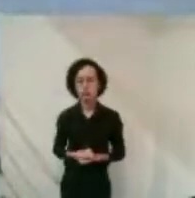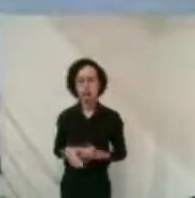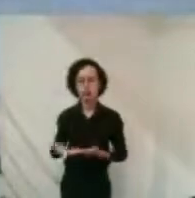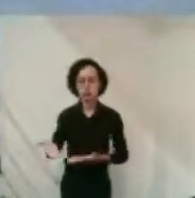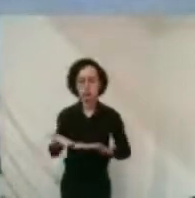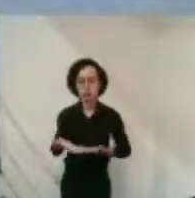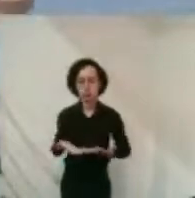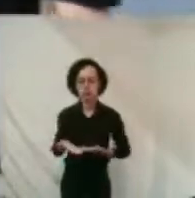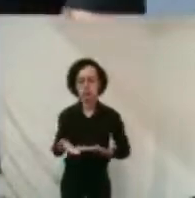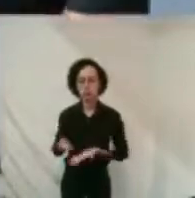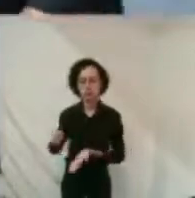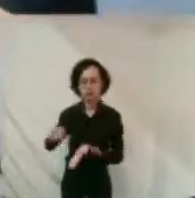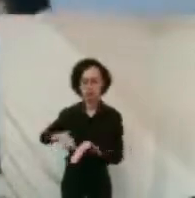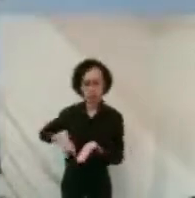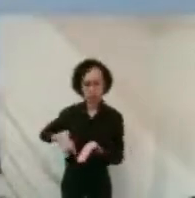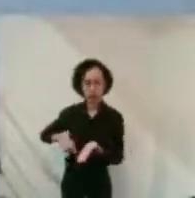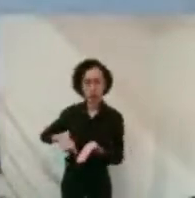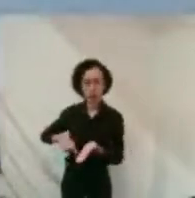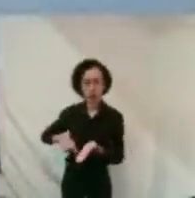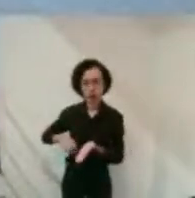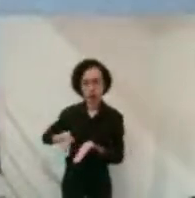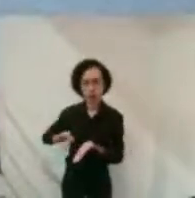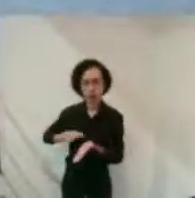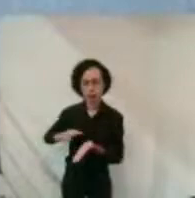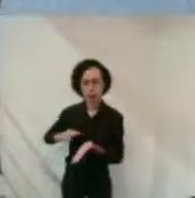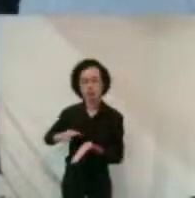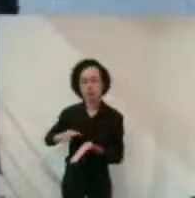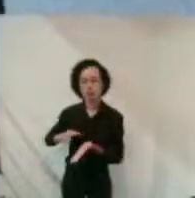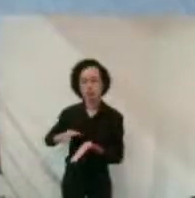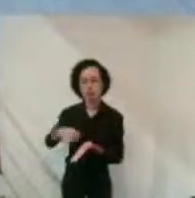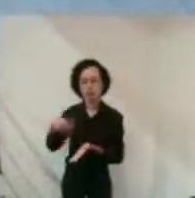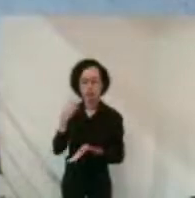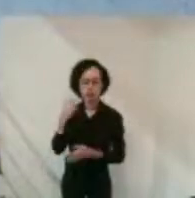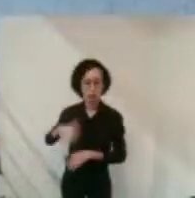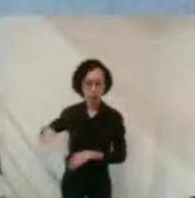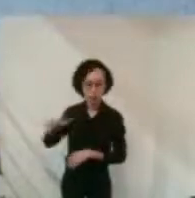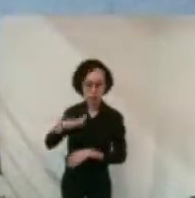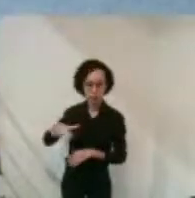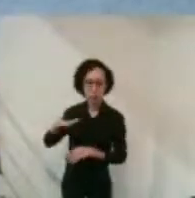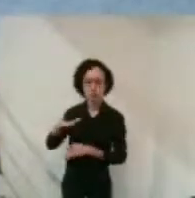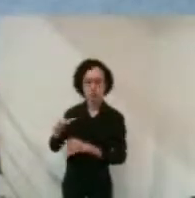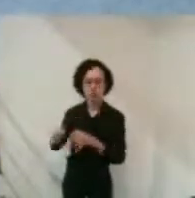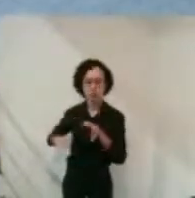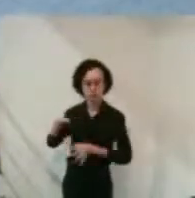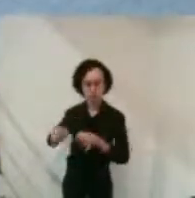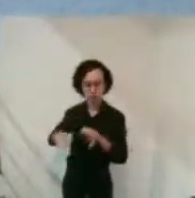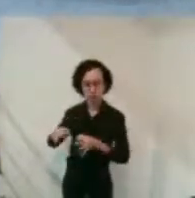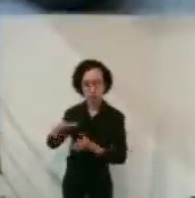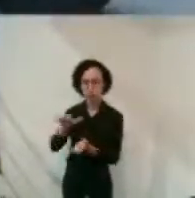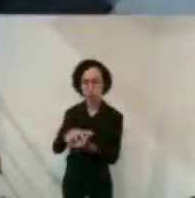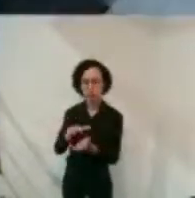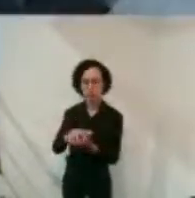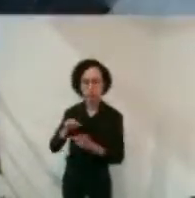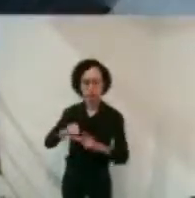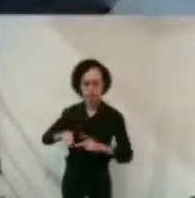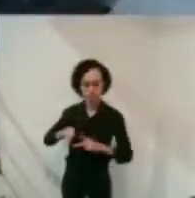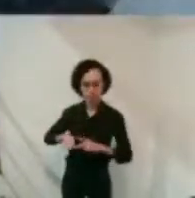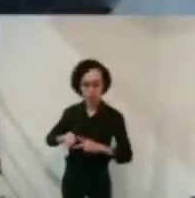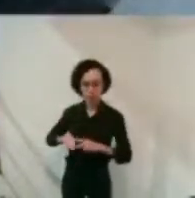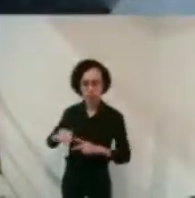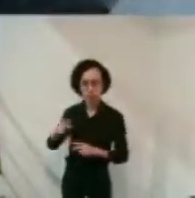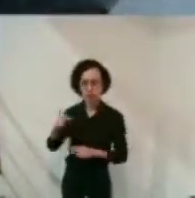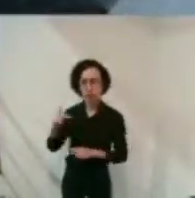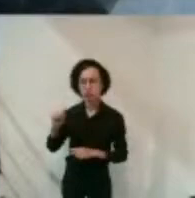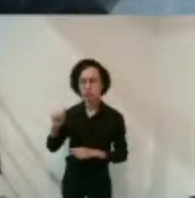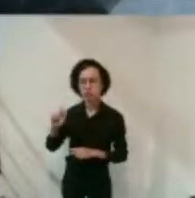Convidamos para assinar o acordo o Procurador-Geral de Justiça do Ministério Público de Pernambuco, Dr. Paulo Augusto